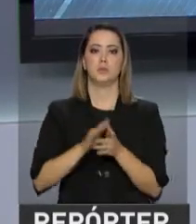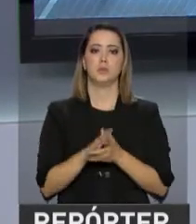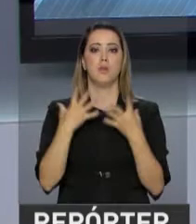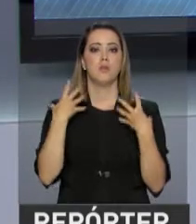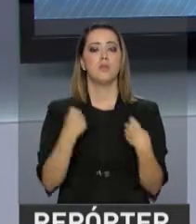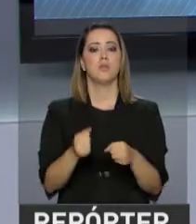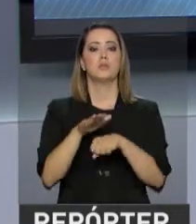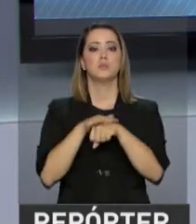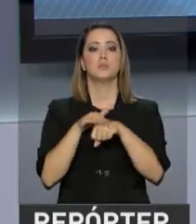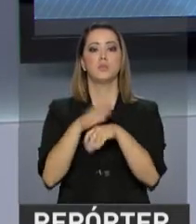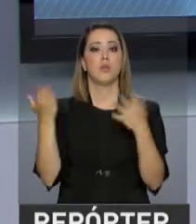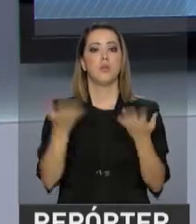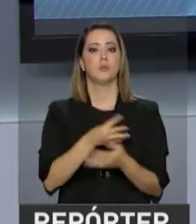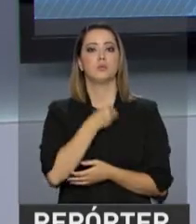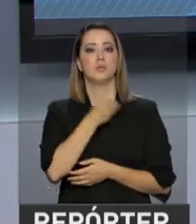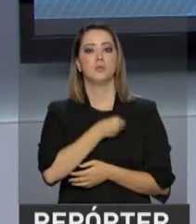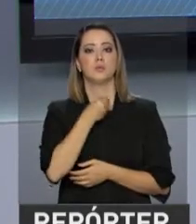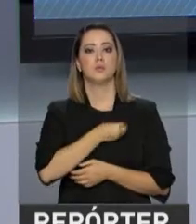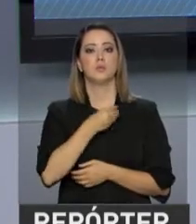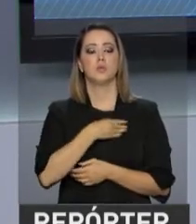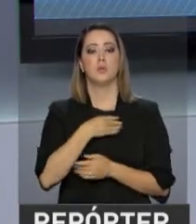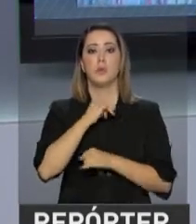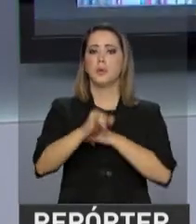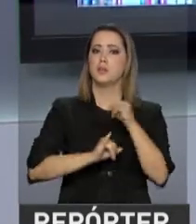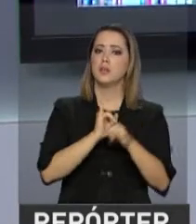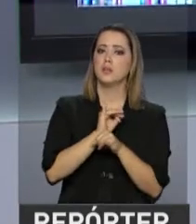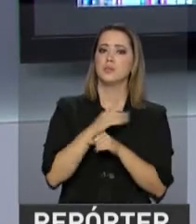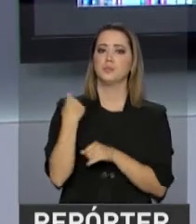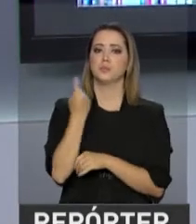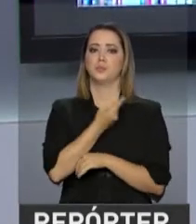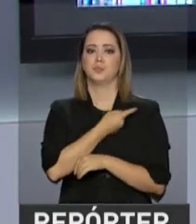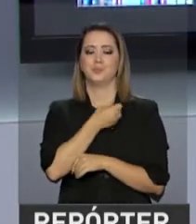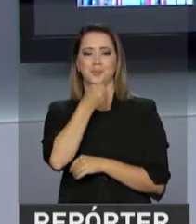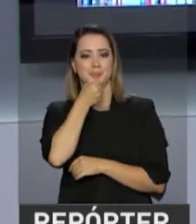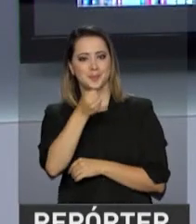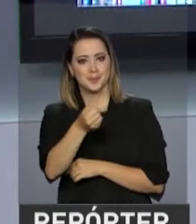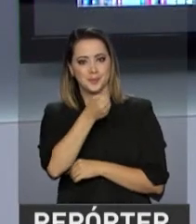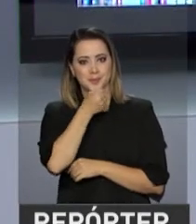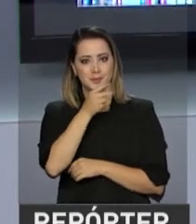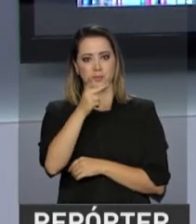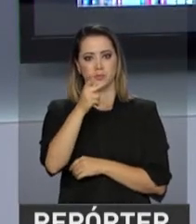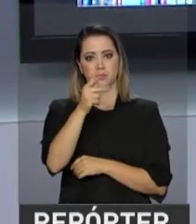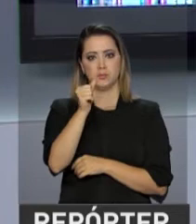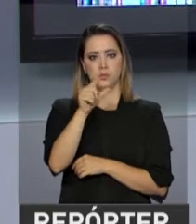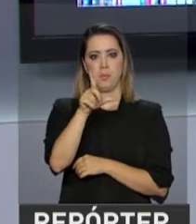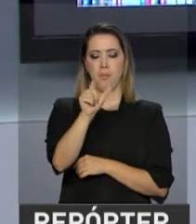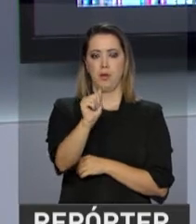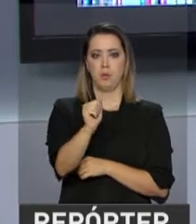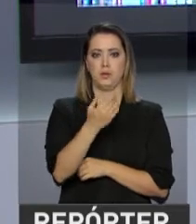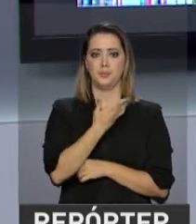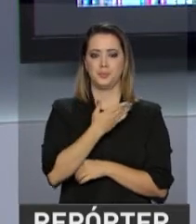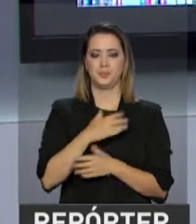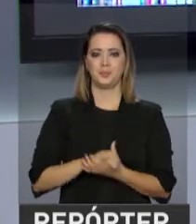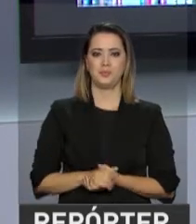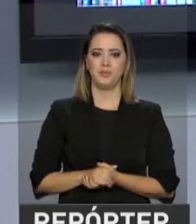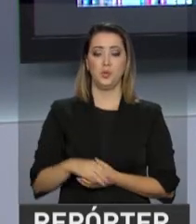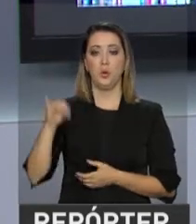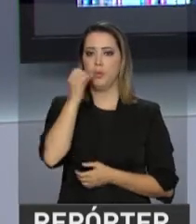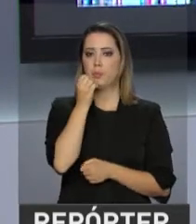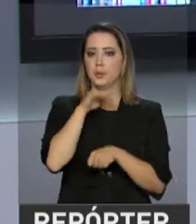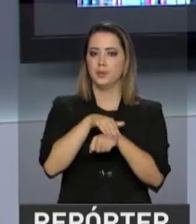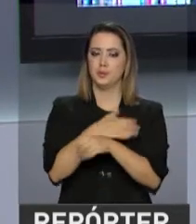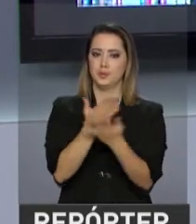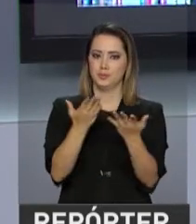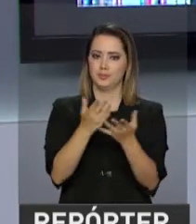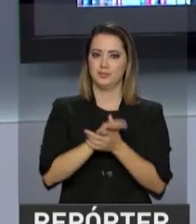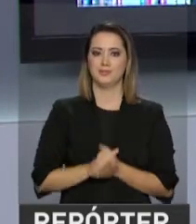Nós vamos conversar agora ao vivo pela internet com a nossa correspondente nos Estados Unidos, Paola de Urte. Olá, Paola, boa noite